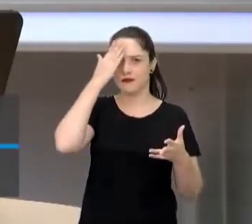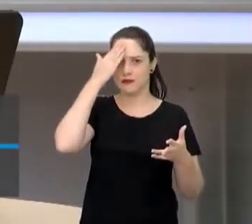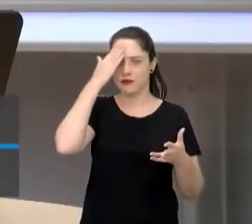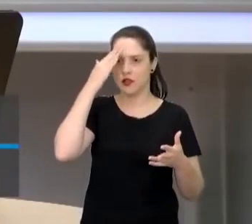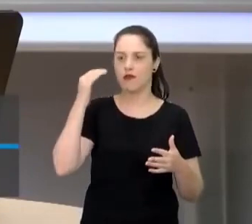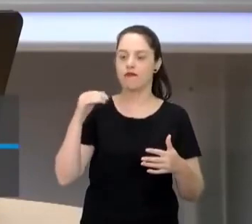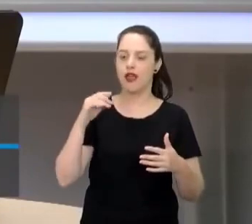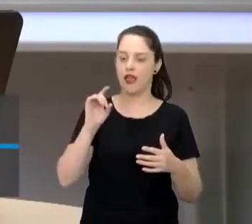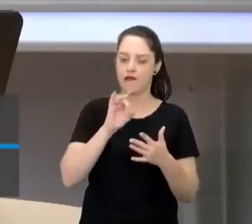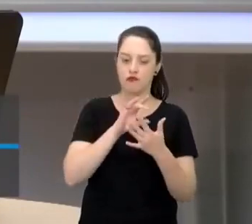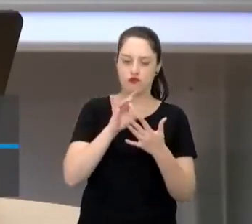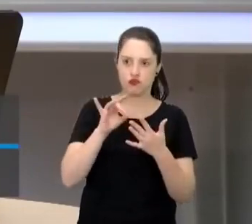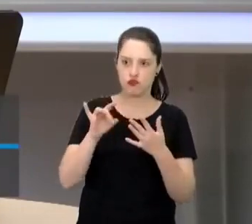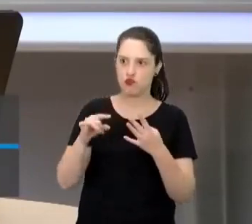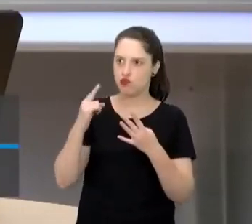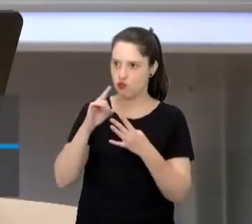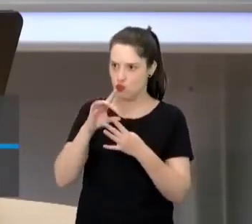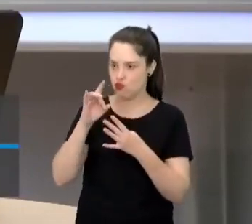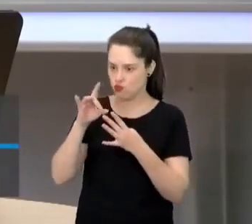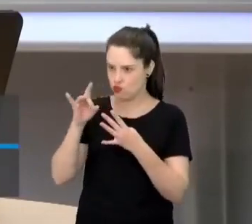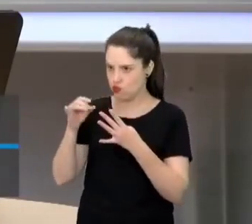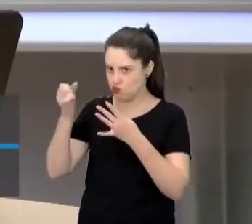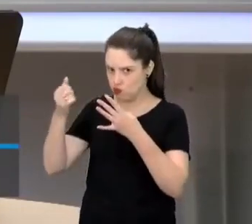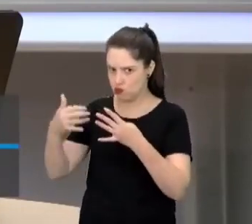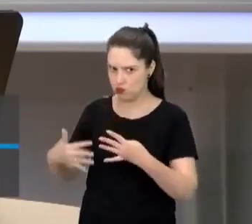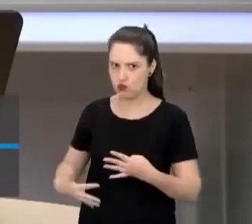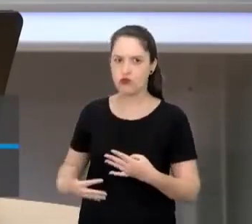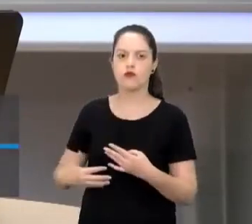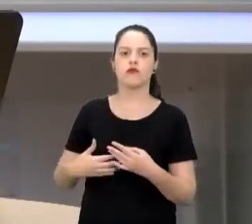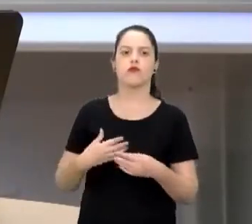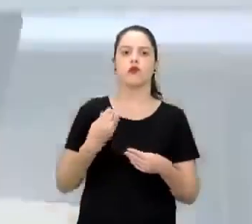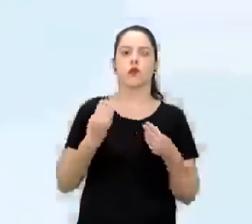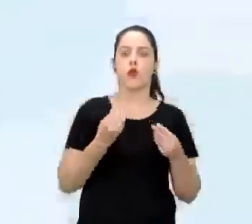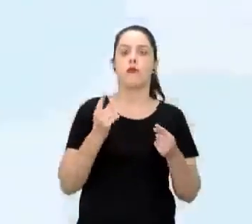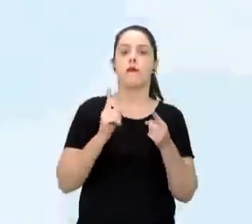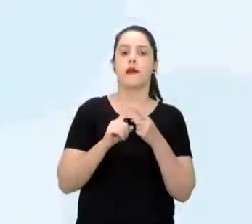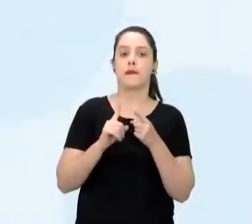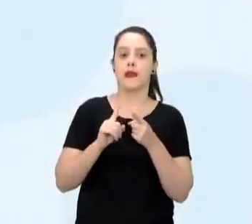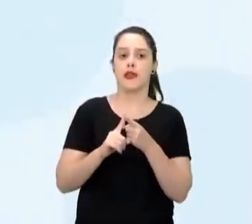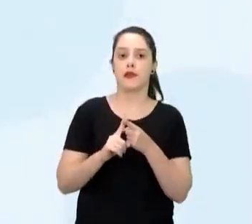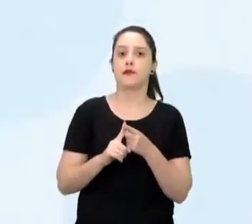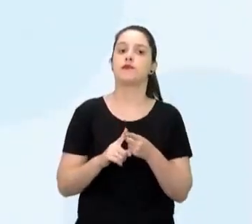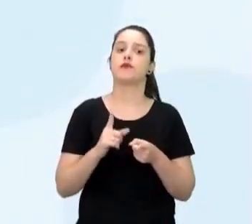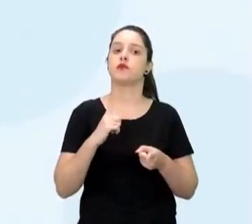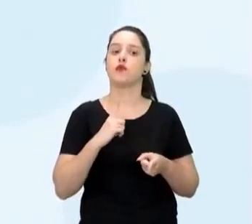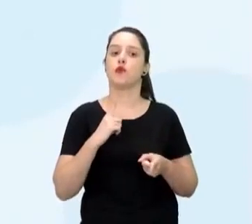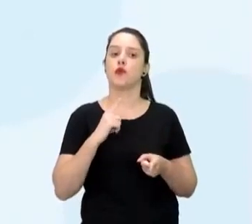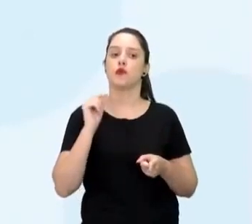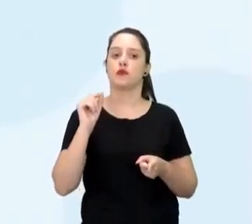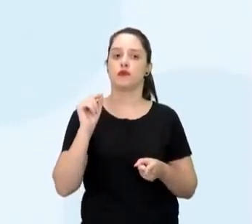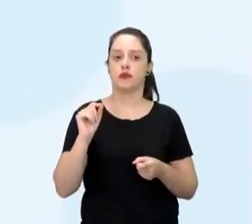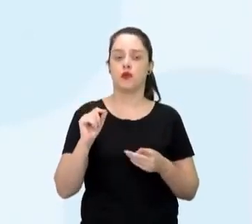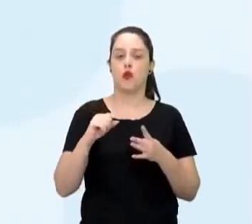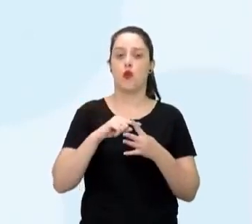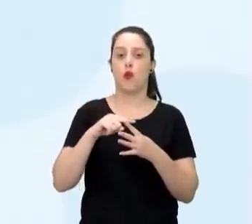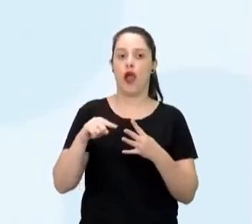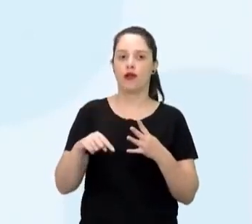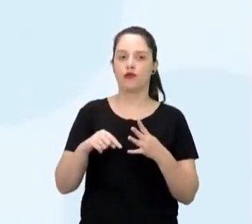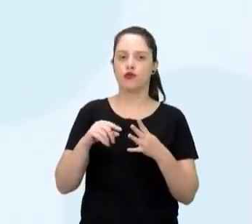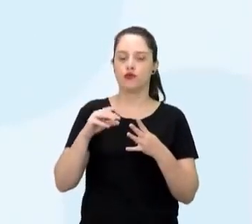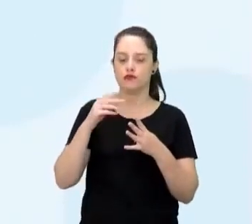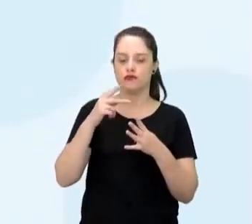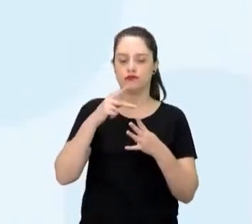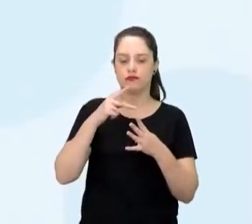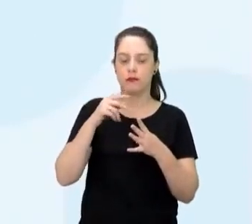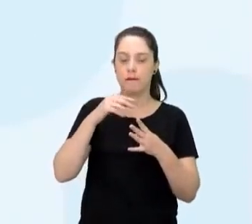um por um aí nessa live de hoje com vocês, tá bom? Então, próximo slide de produção, por favor. A gente tem aí os 4 princípios do